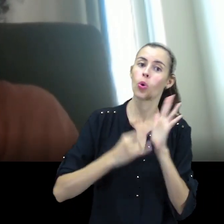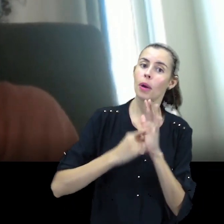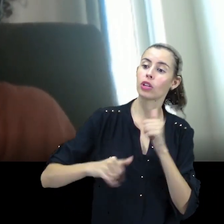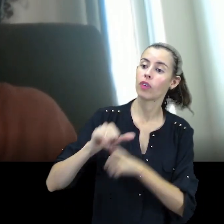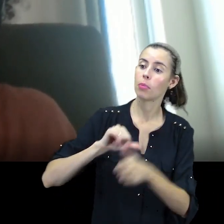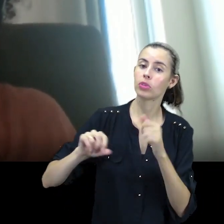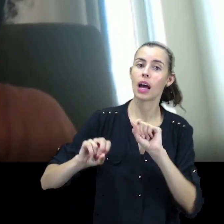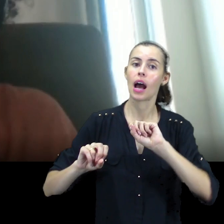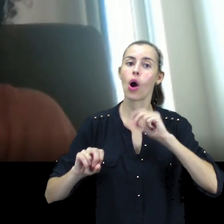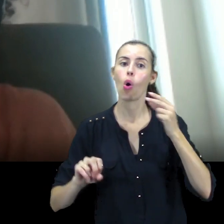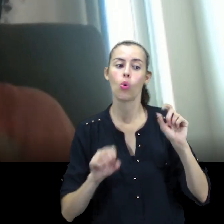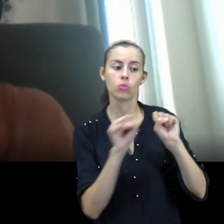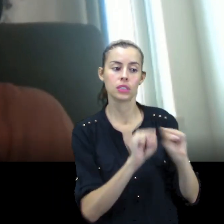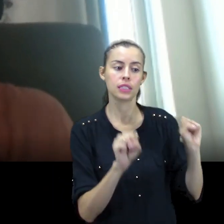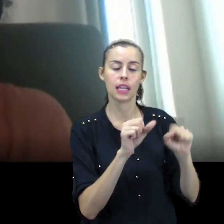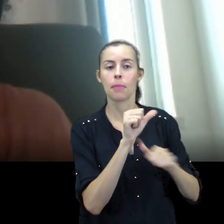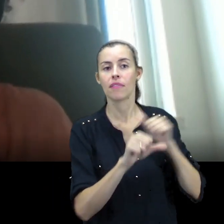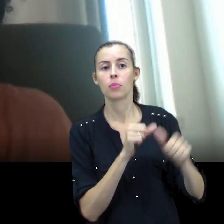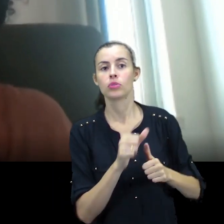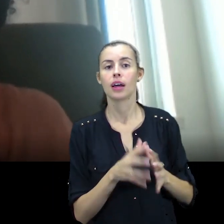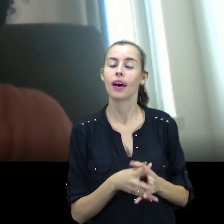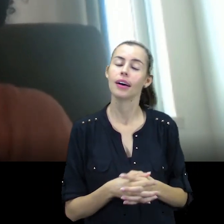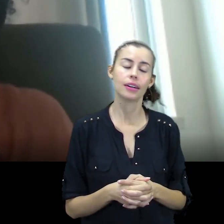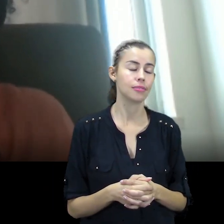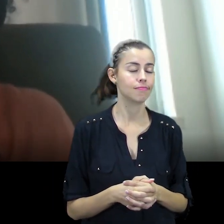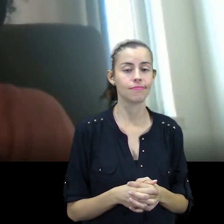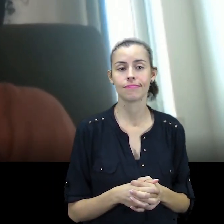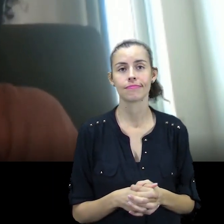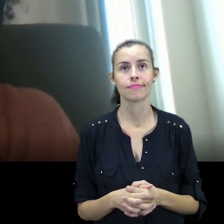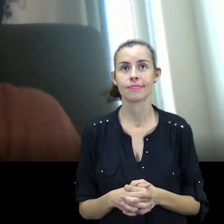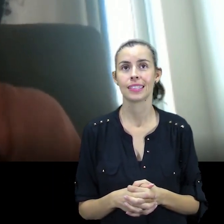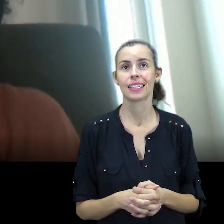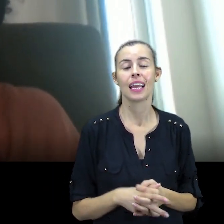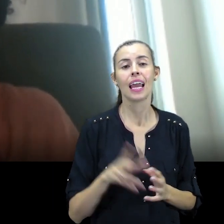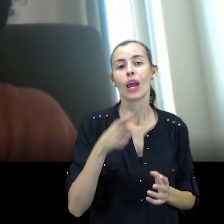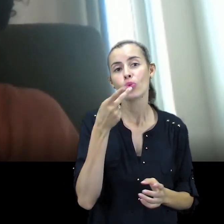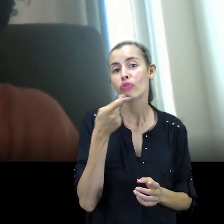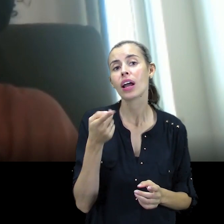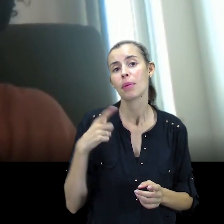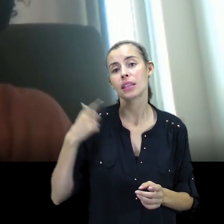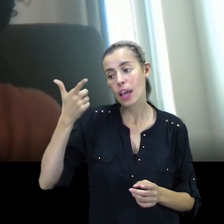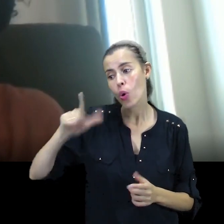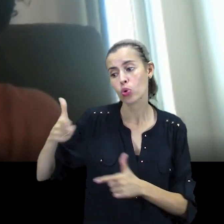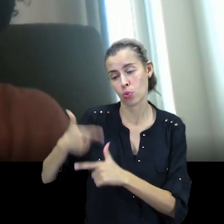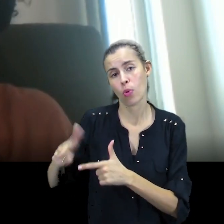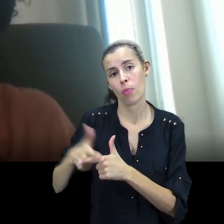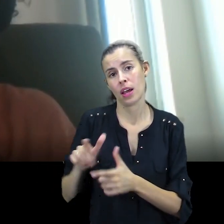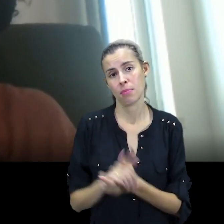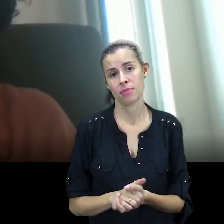mencionado aqui na apresentação, mas vocês têm cursos de formação de professores, né? E tem cursos à distância, a Unicamp